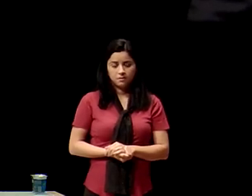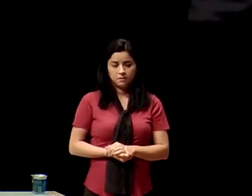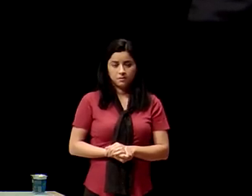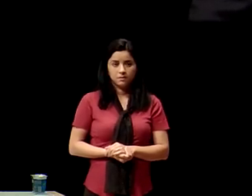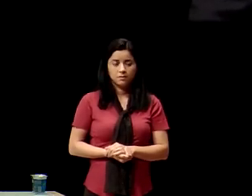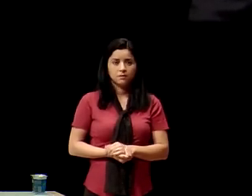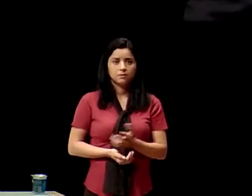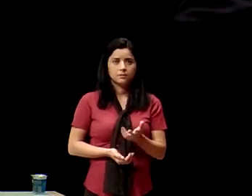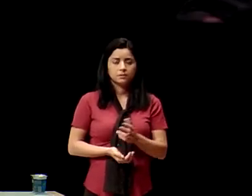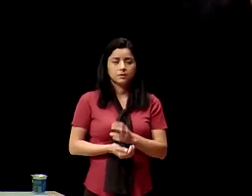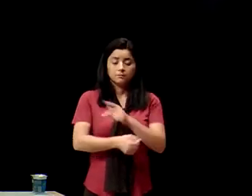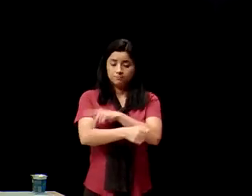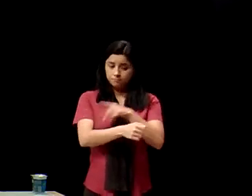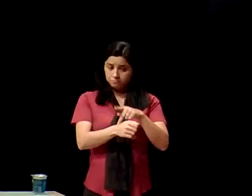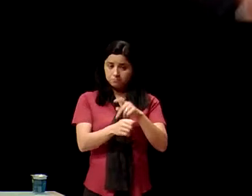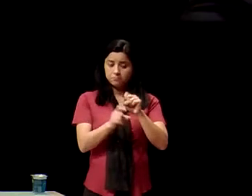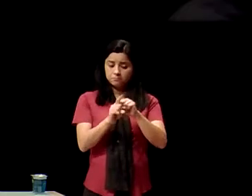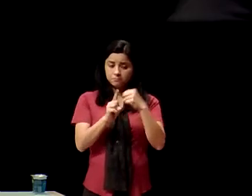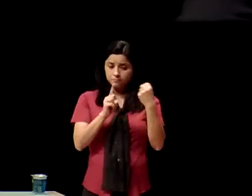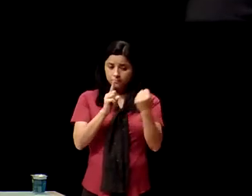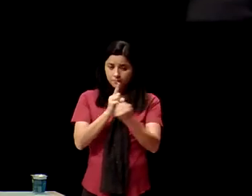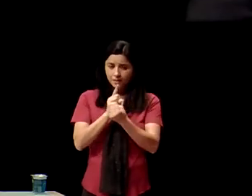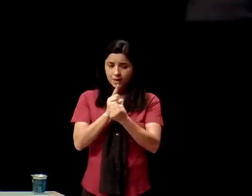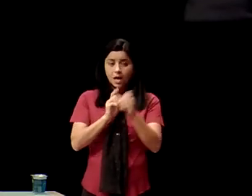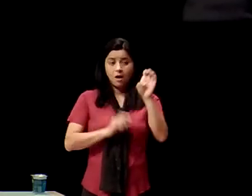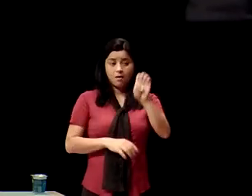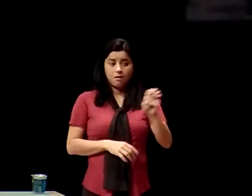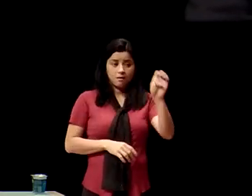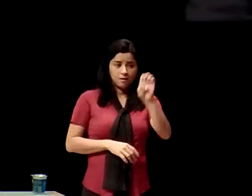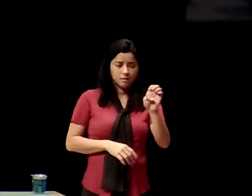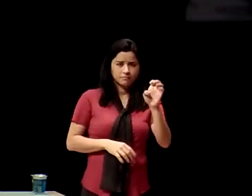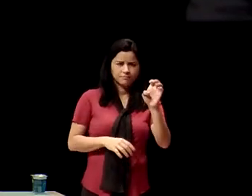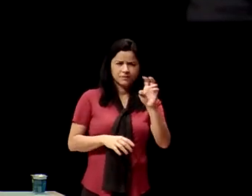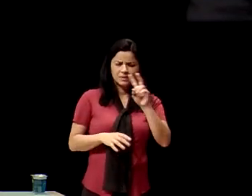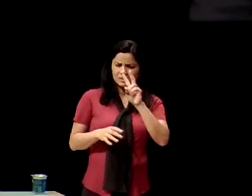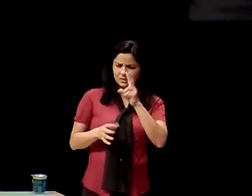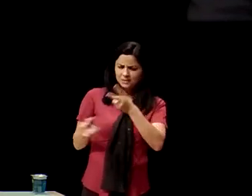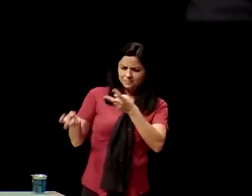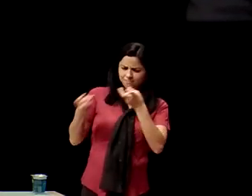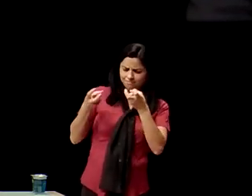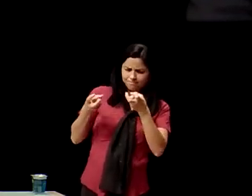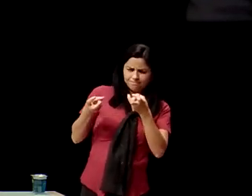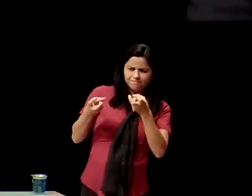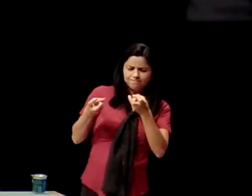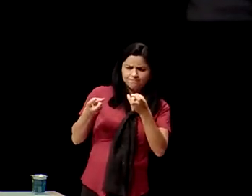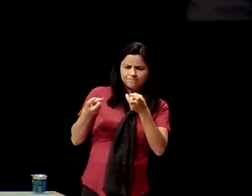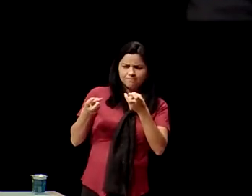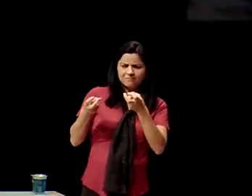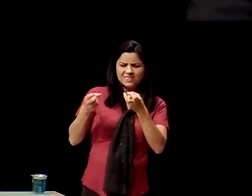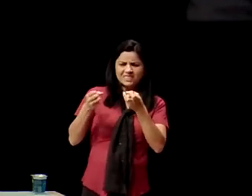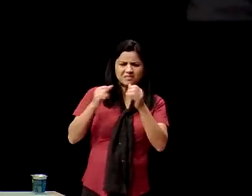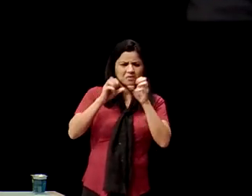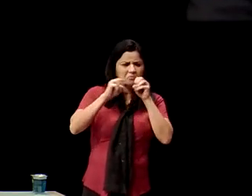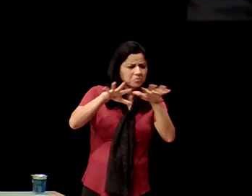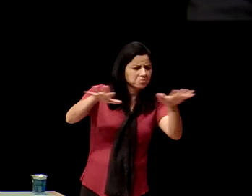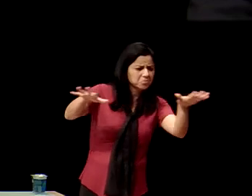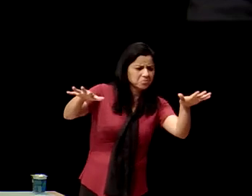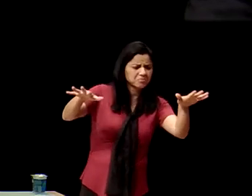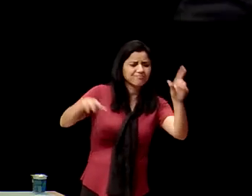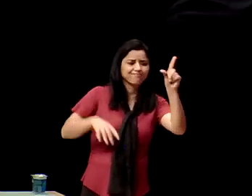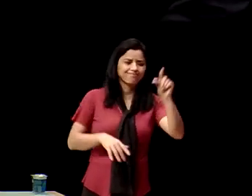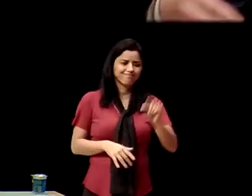previously. E a pedagogia social na Europa, nesse sentido, ela tinha uma ressonância muito baixa